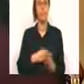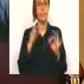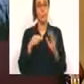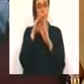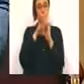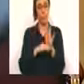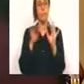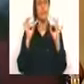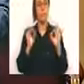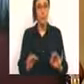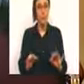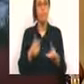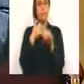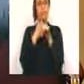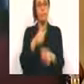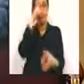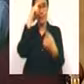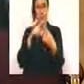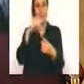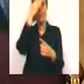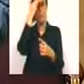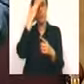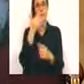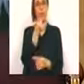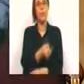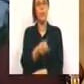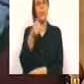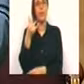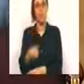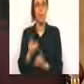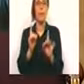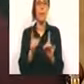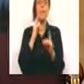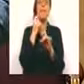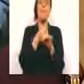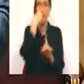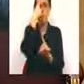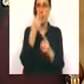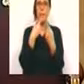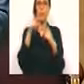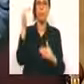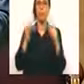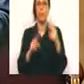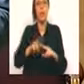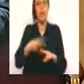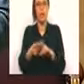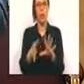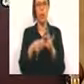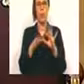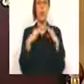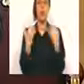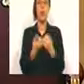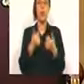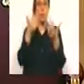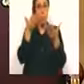reprogramação, sim, para cumprir os objetivos que estão previstos no 2020, que é o de combater as assimetrias e reforçar a coesão social.